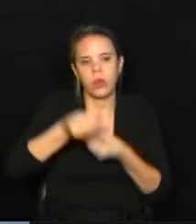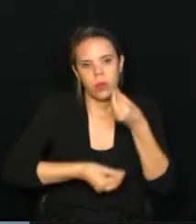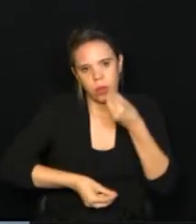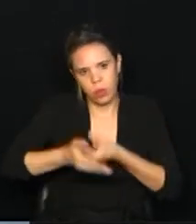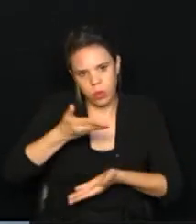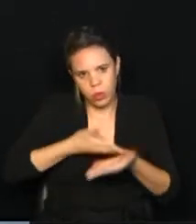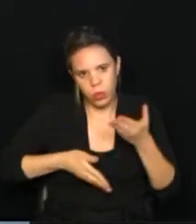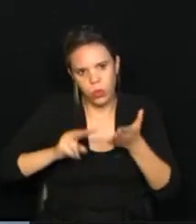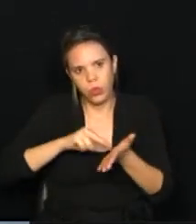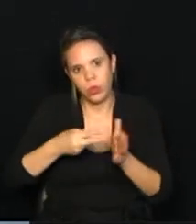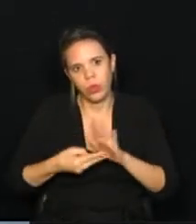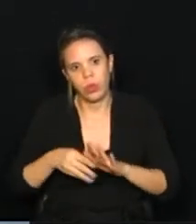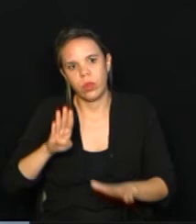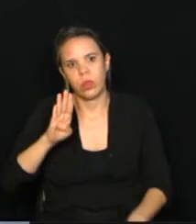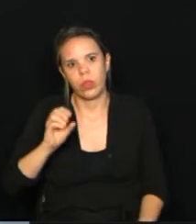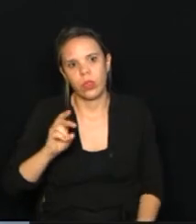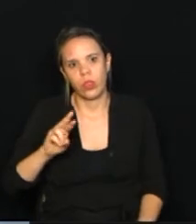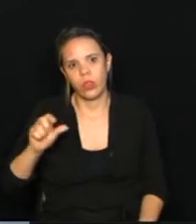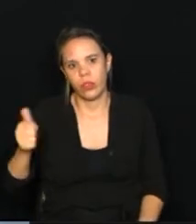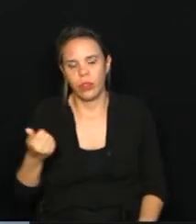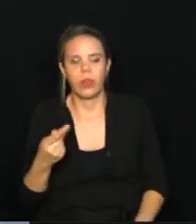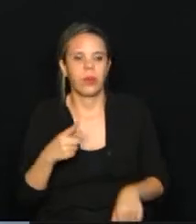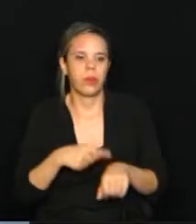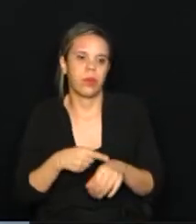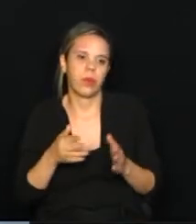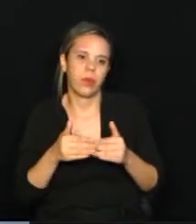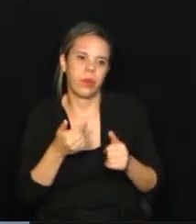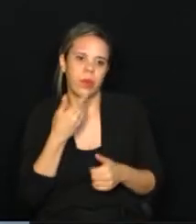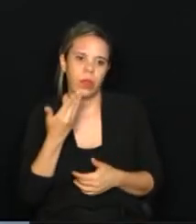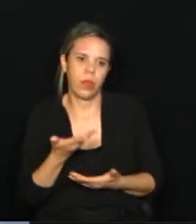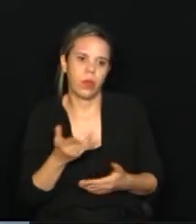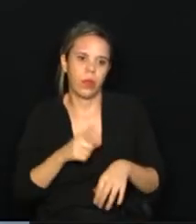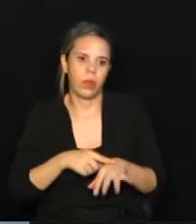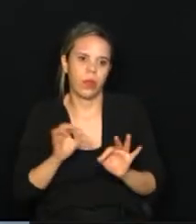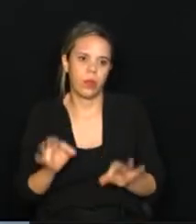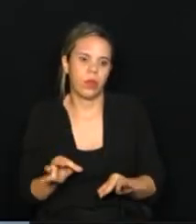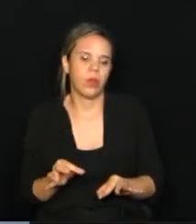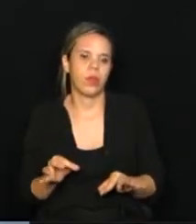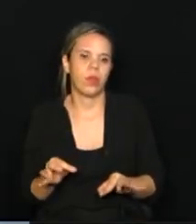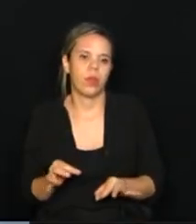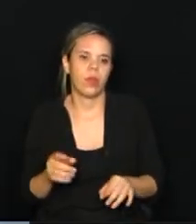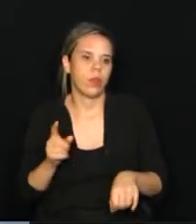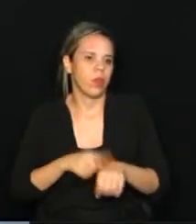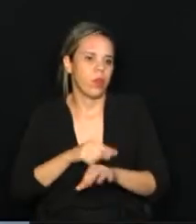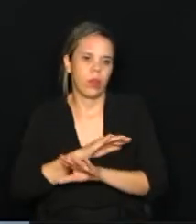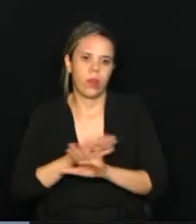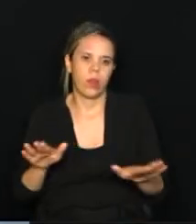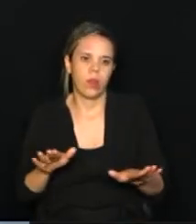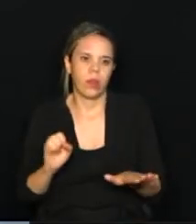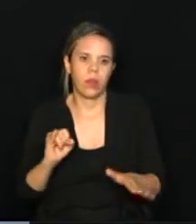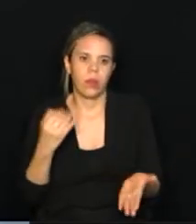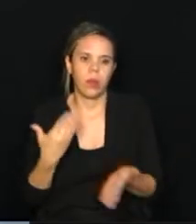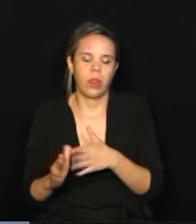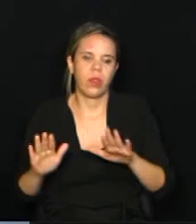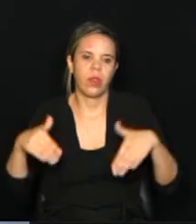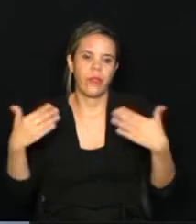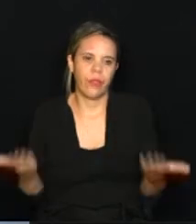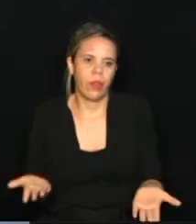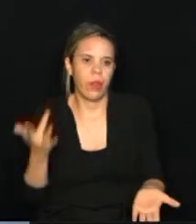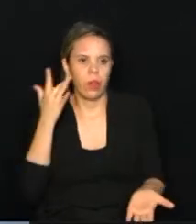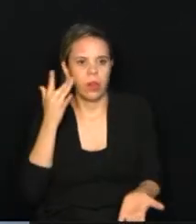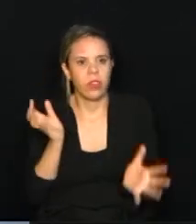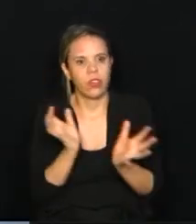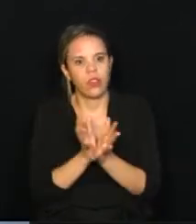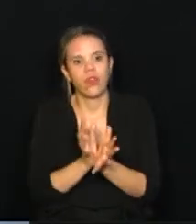o que o Borracha está pedindo e está no momento certo, que agora é o playoff, não dá tempo de nada, porque se perder está fora. Então, eu acho que a equipe